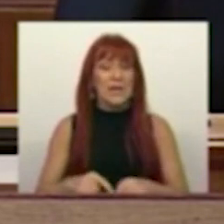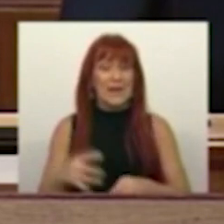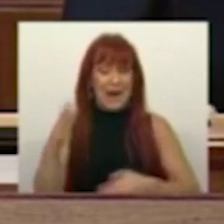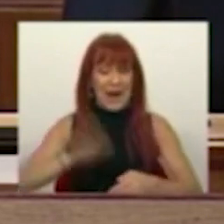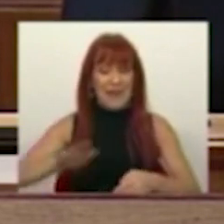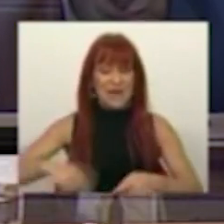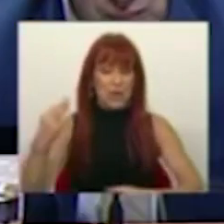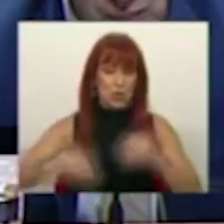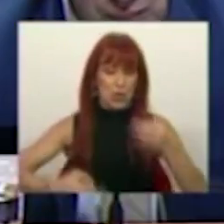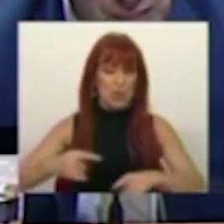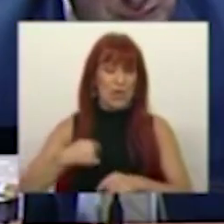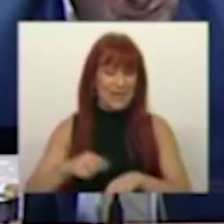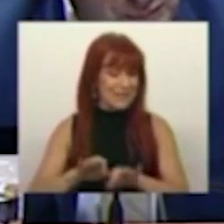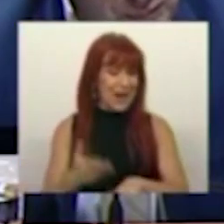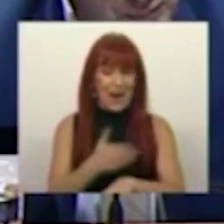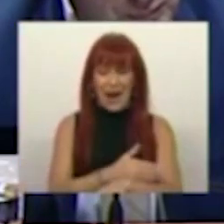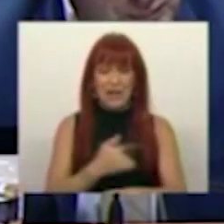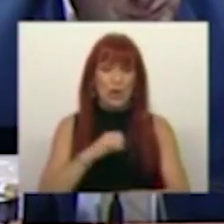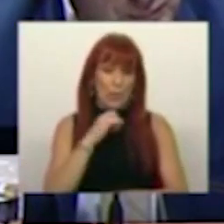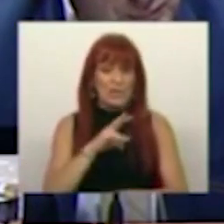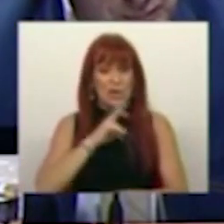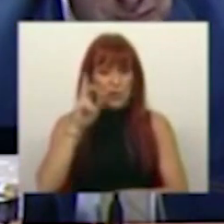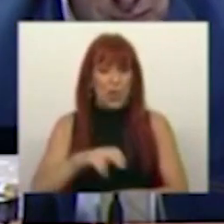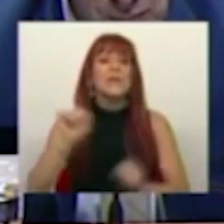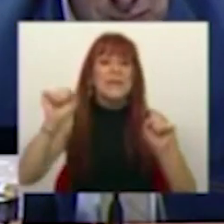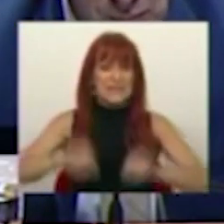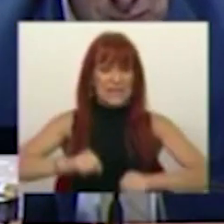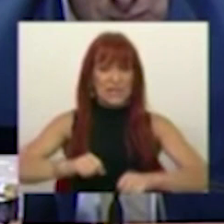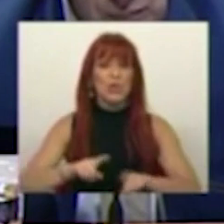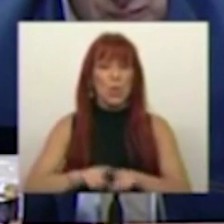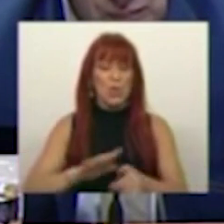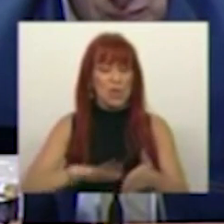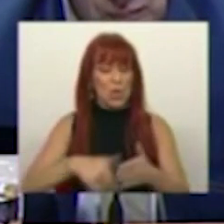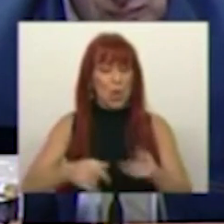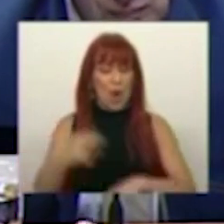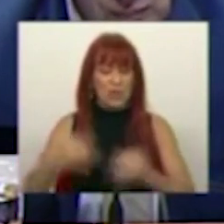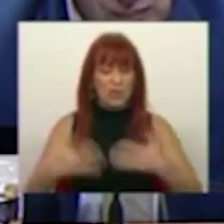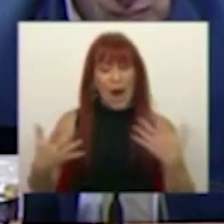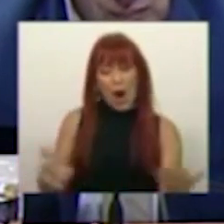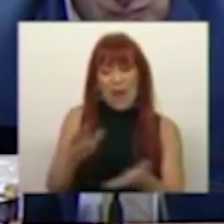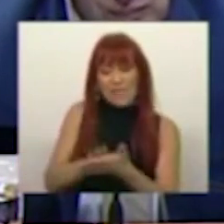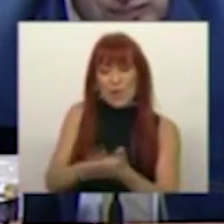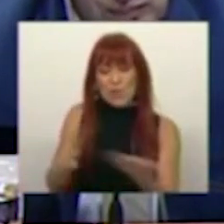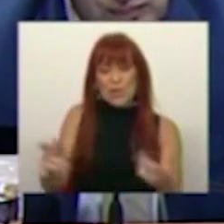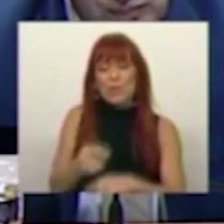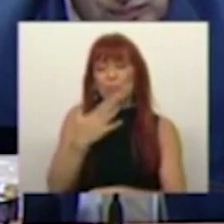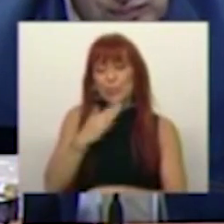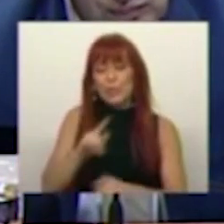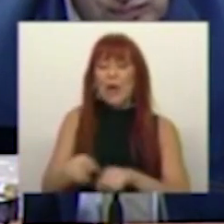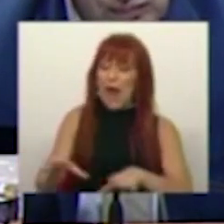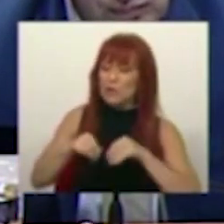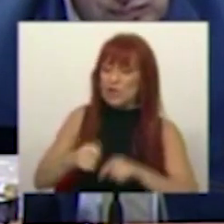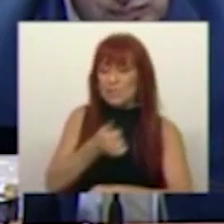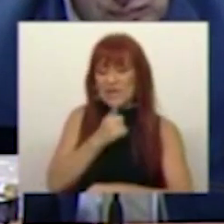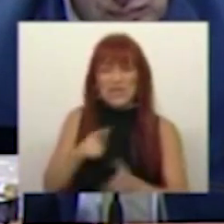jurídica ainda é o que era, eu creio que lhe posso responder que sim, que o quadro jurídico atualmente em vigor é suficiente para